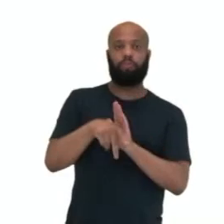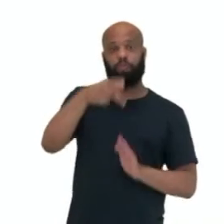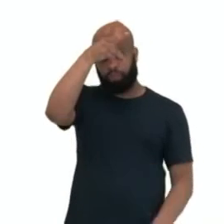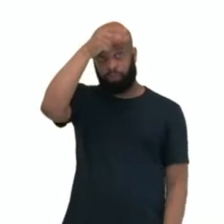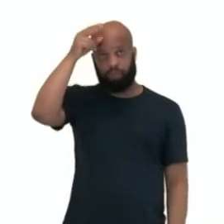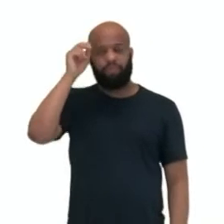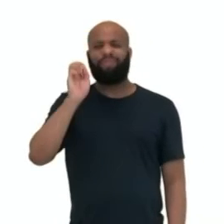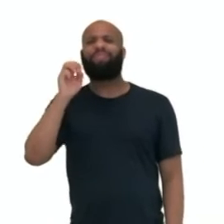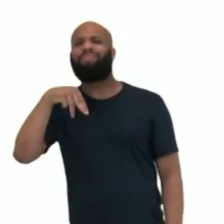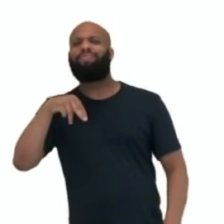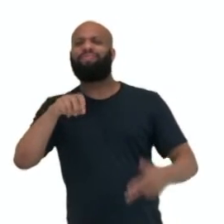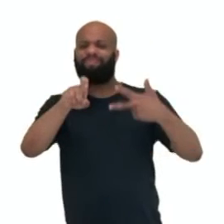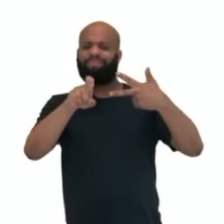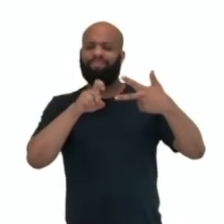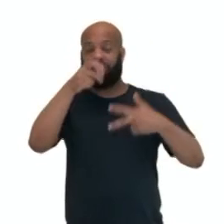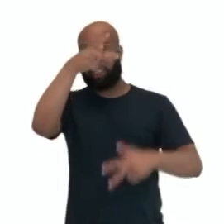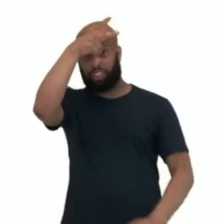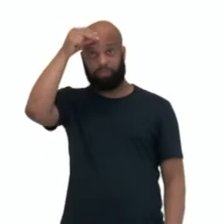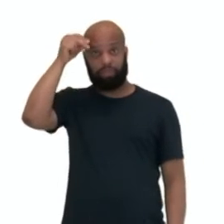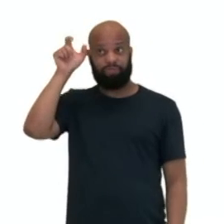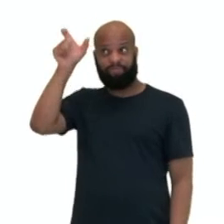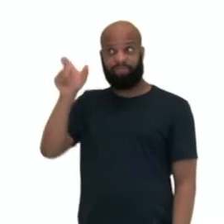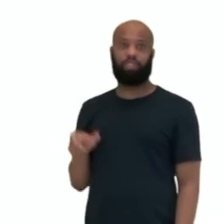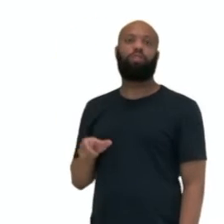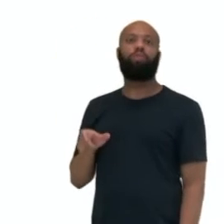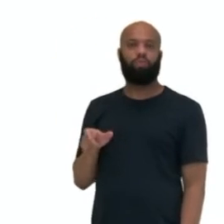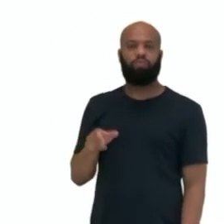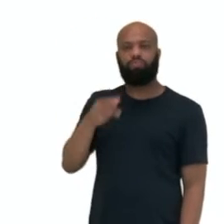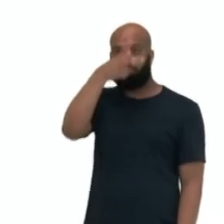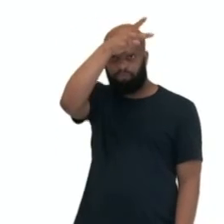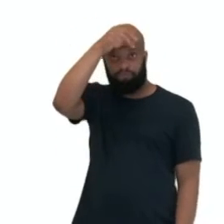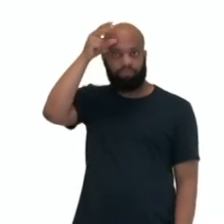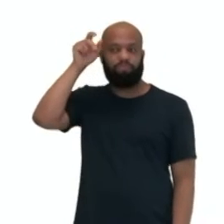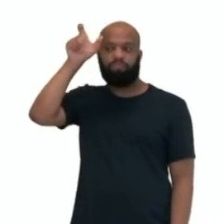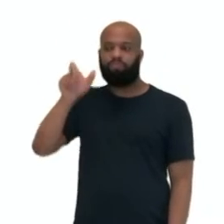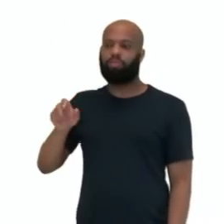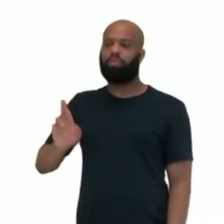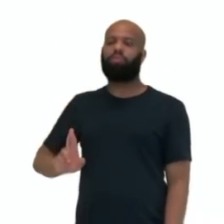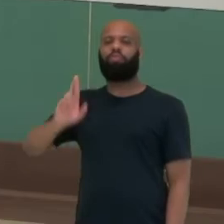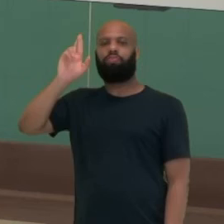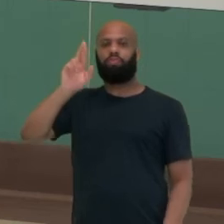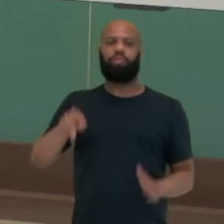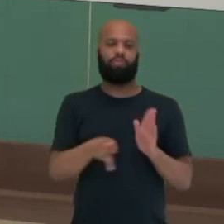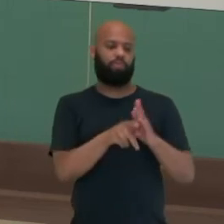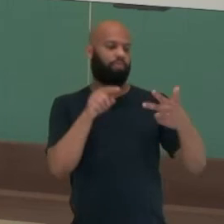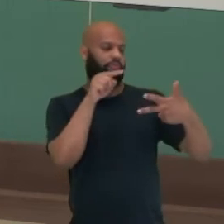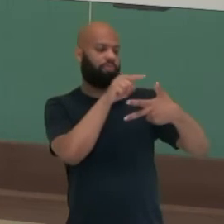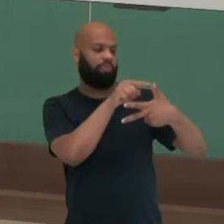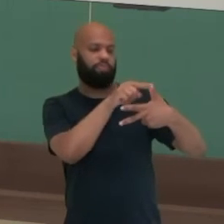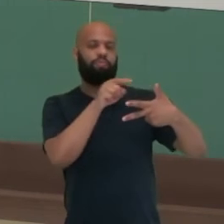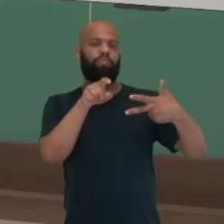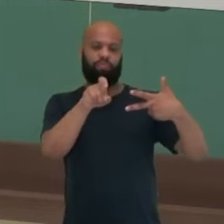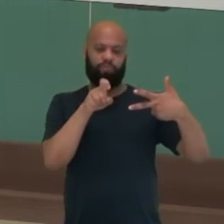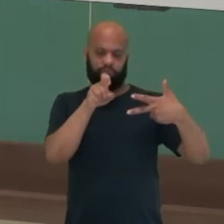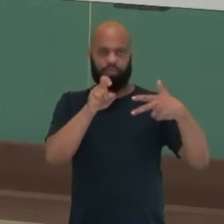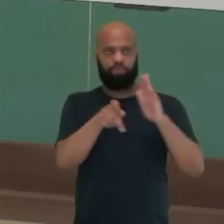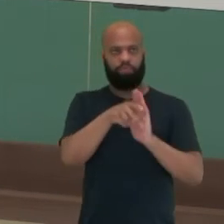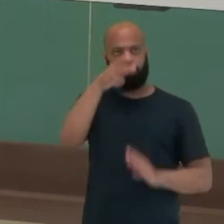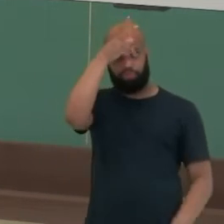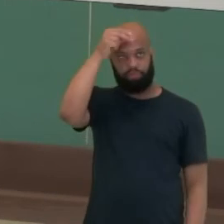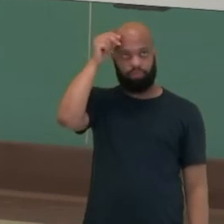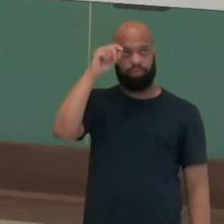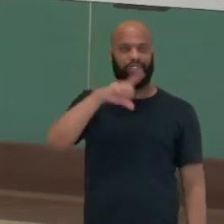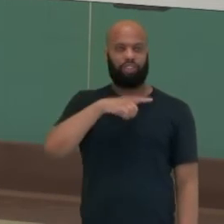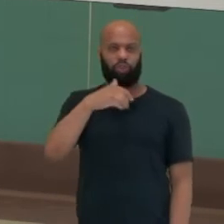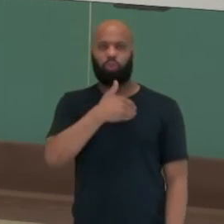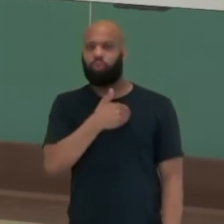nós temos a prefeitura, né? Então, o prefeito é o representante do poder executivo no município. Na